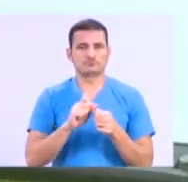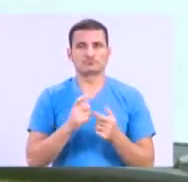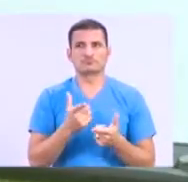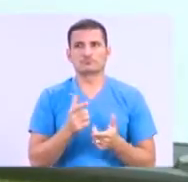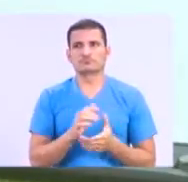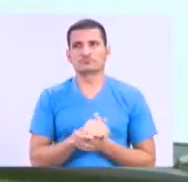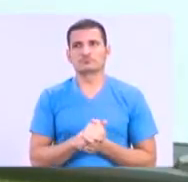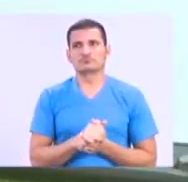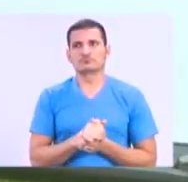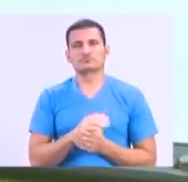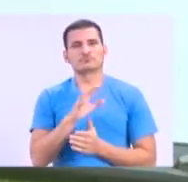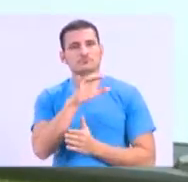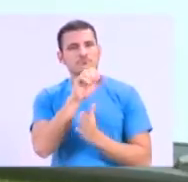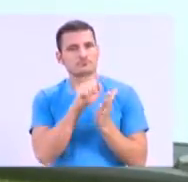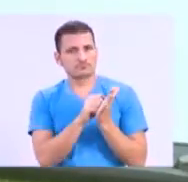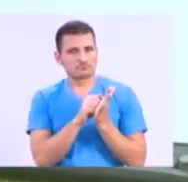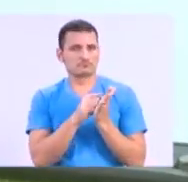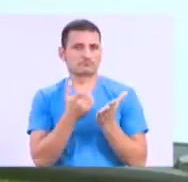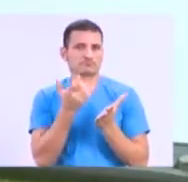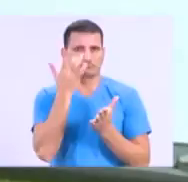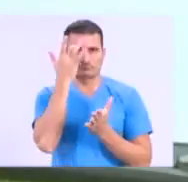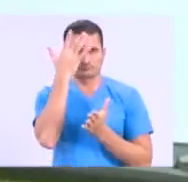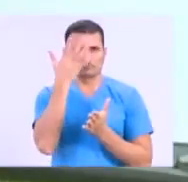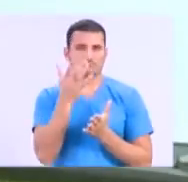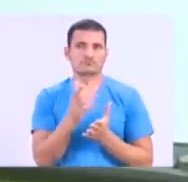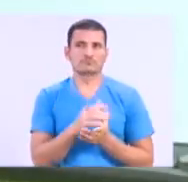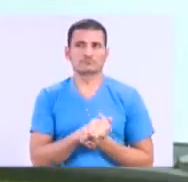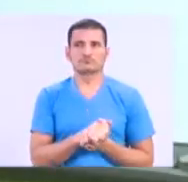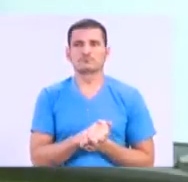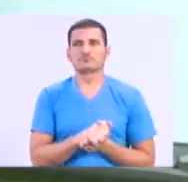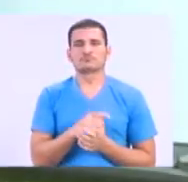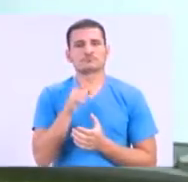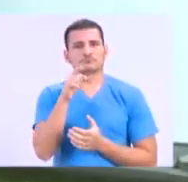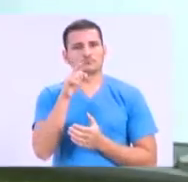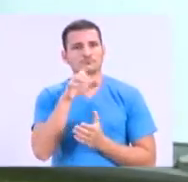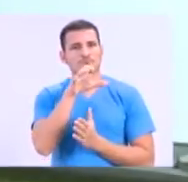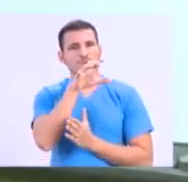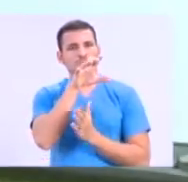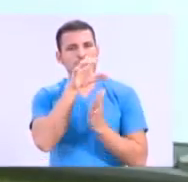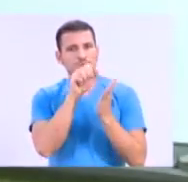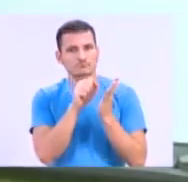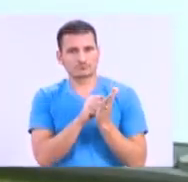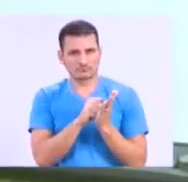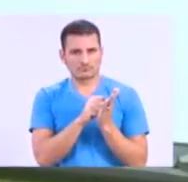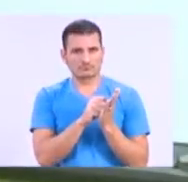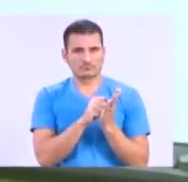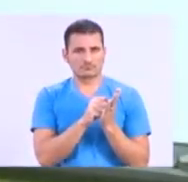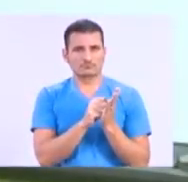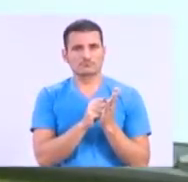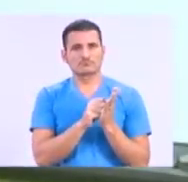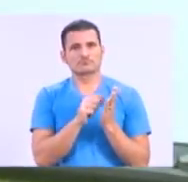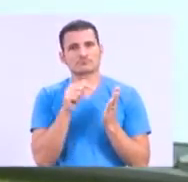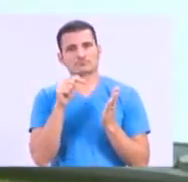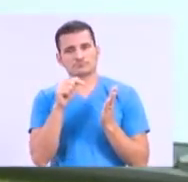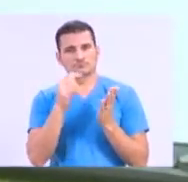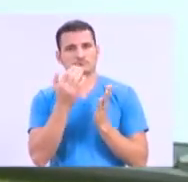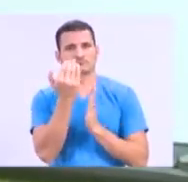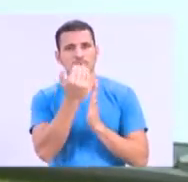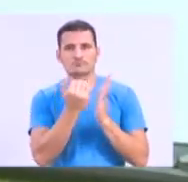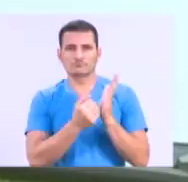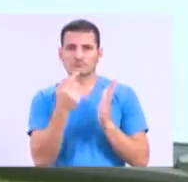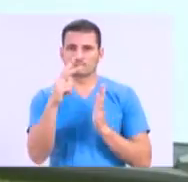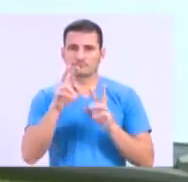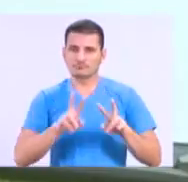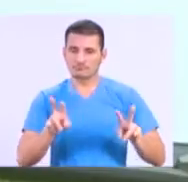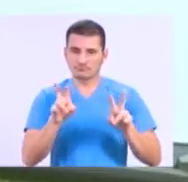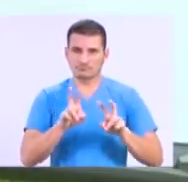o software seja instalado facilmente. Então, basicamente, quando você baixa esse pacote para o seu